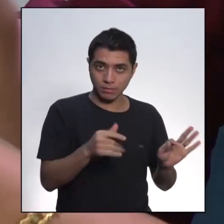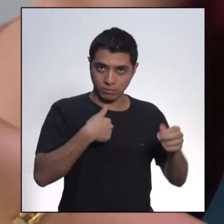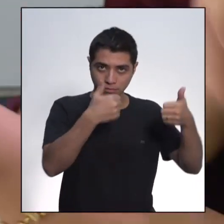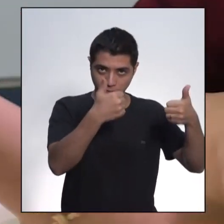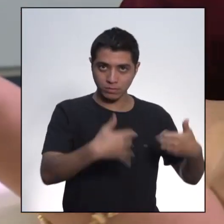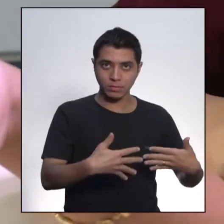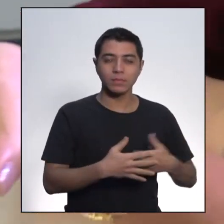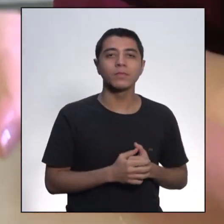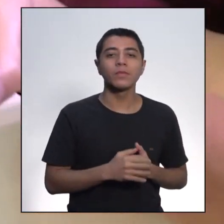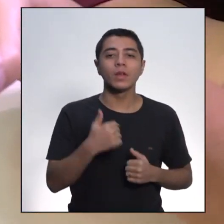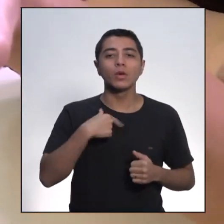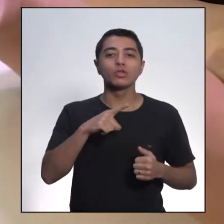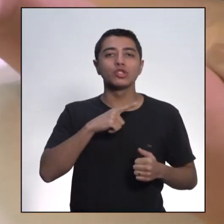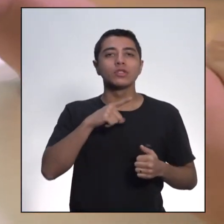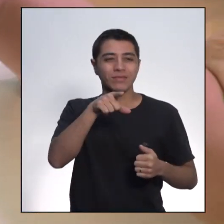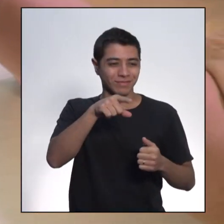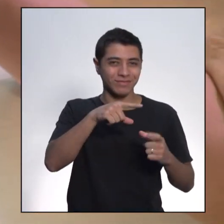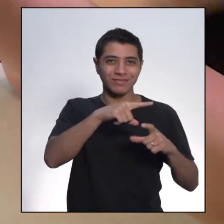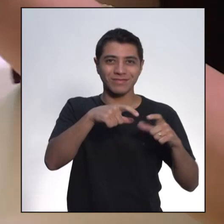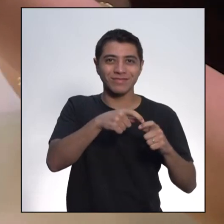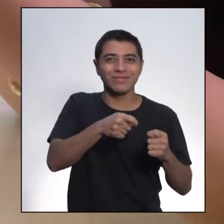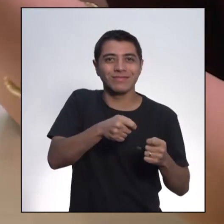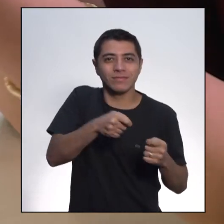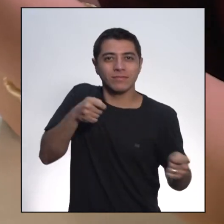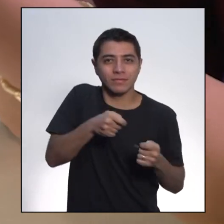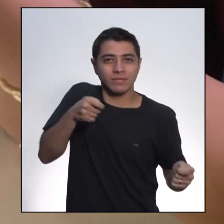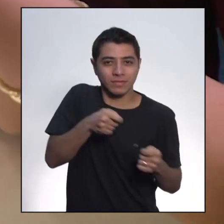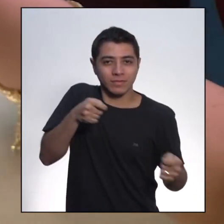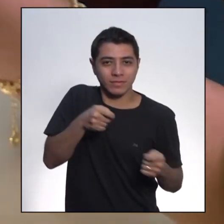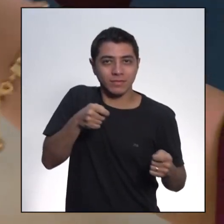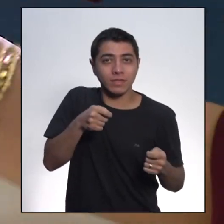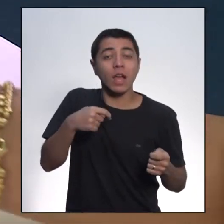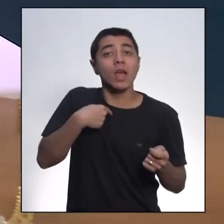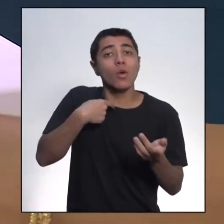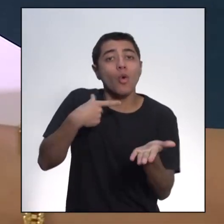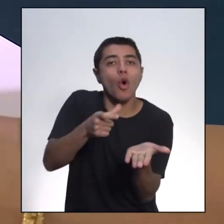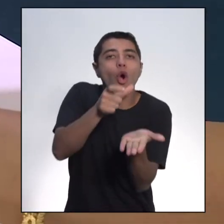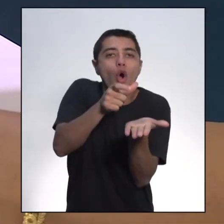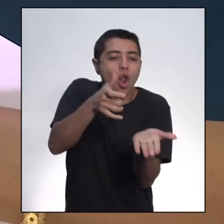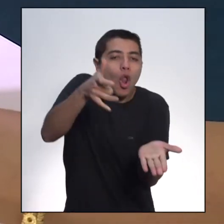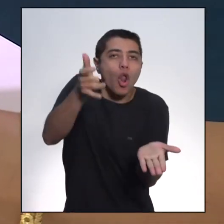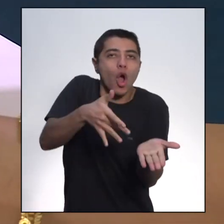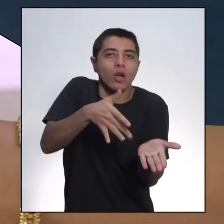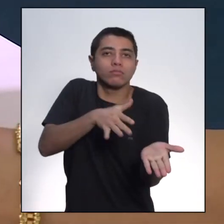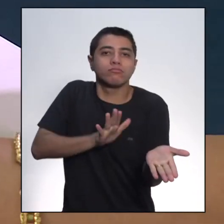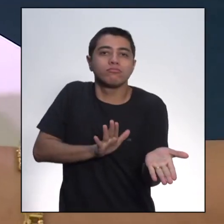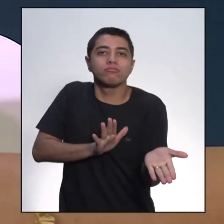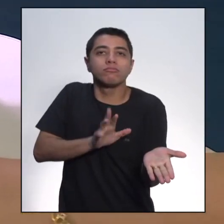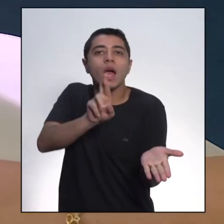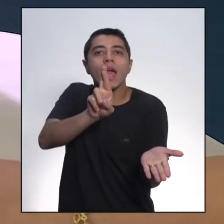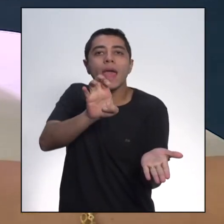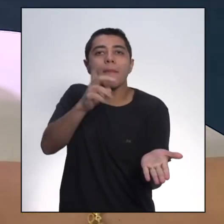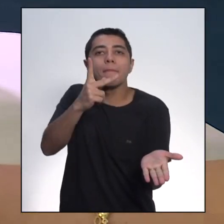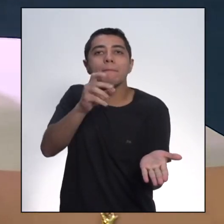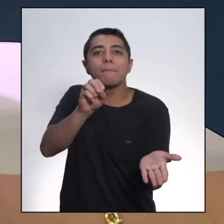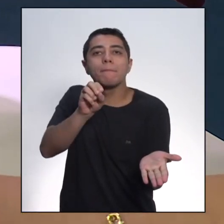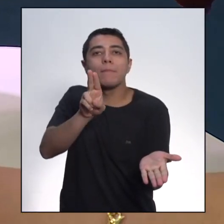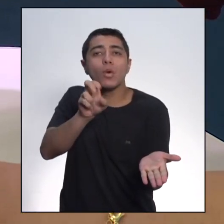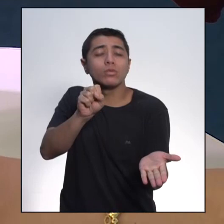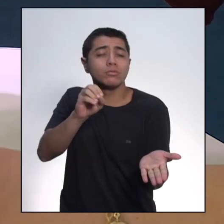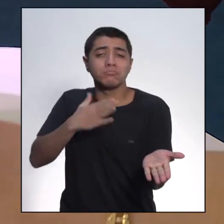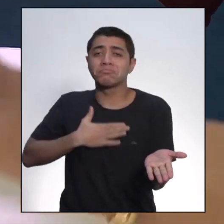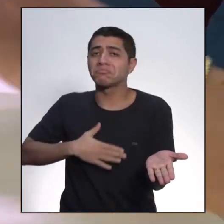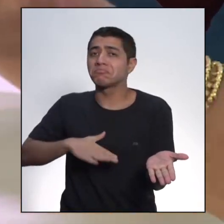ele desta forma, ele está em repouso. Né? Quando eu faço alguma força, por exemplo, eu vou puxar para baixo, tá